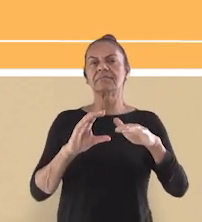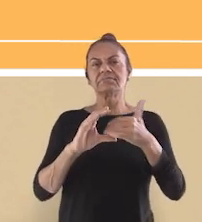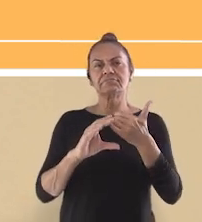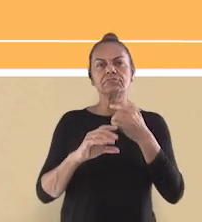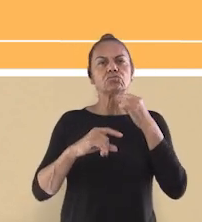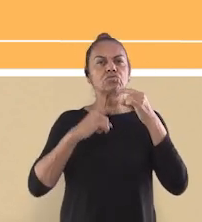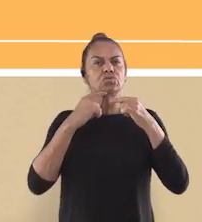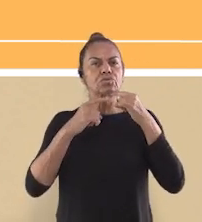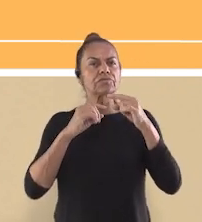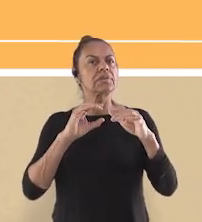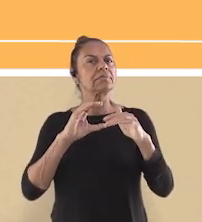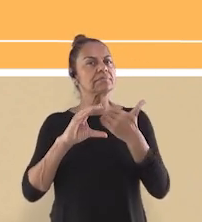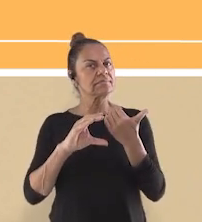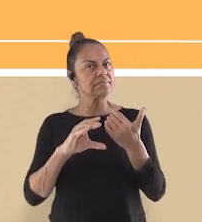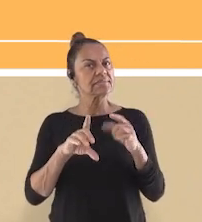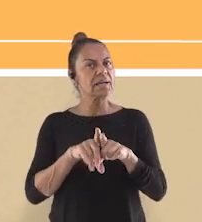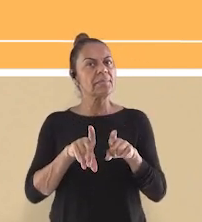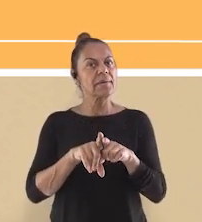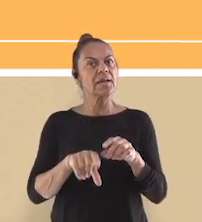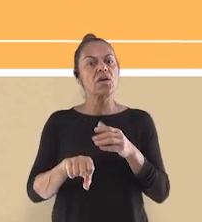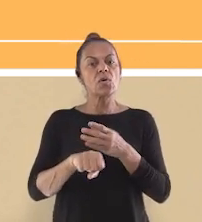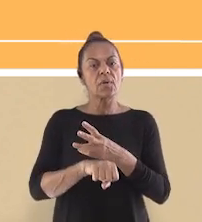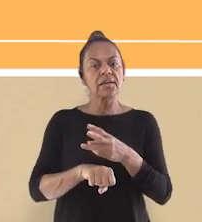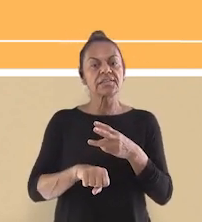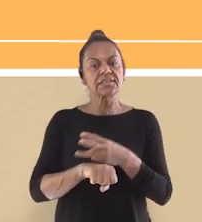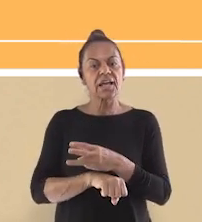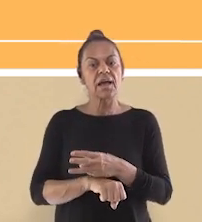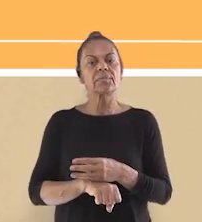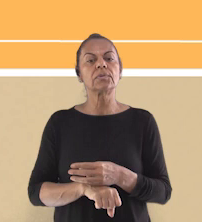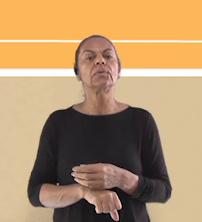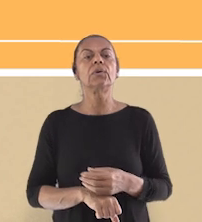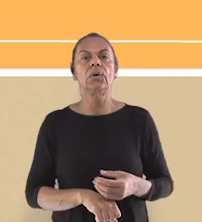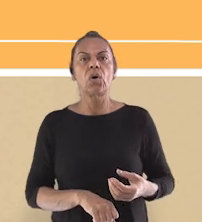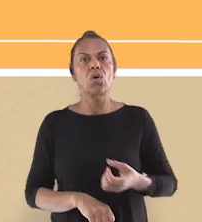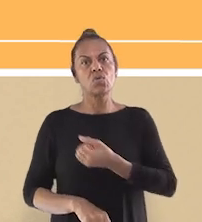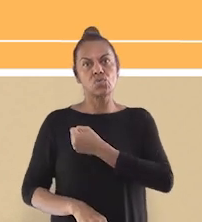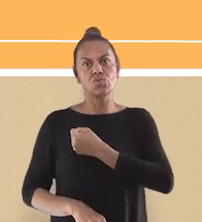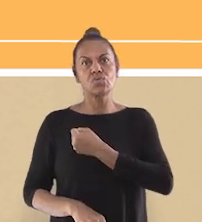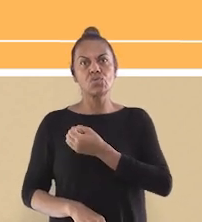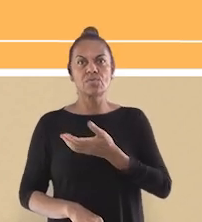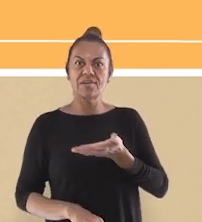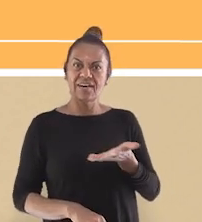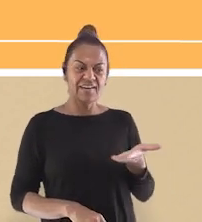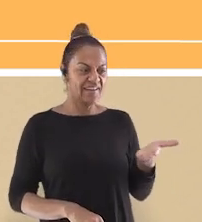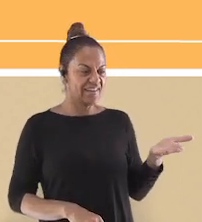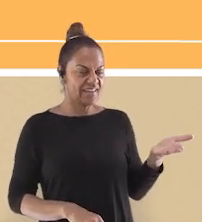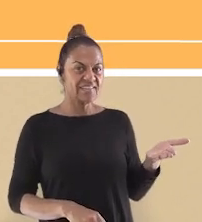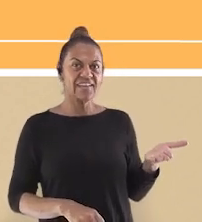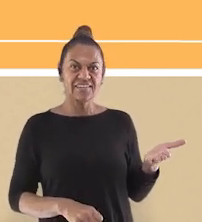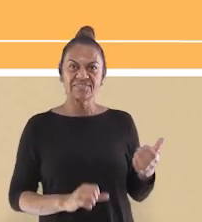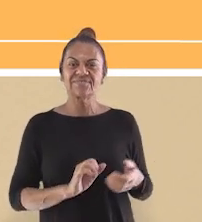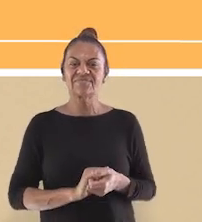e atividades pelo WhatsApp, pelo número 27DDD